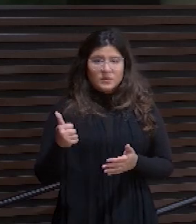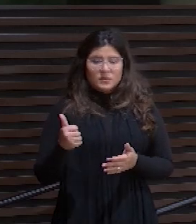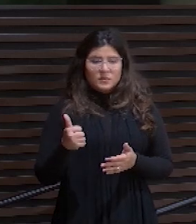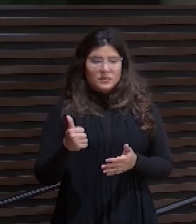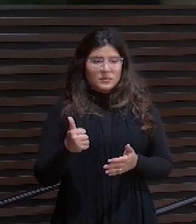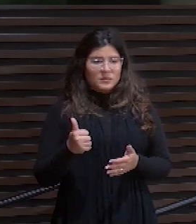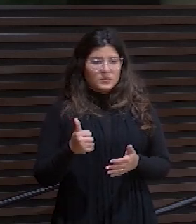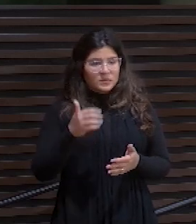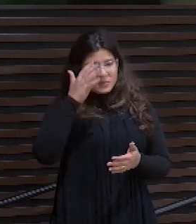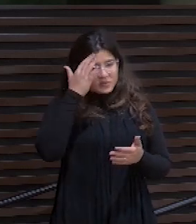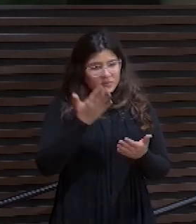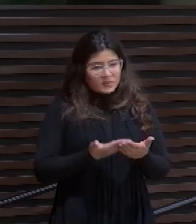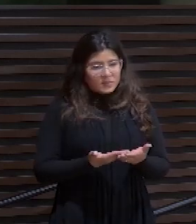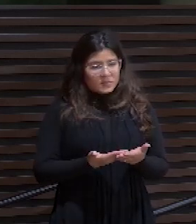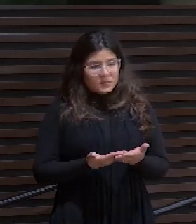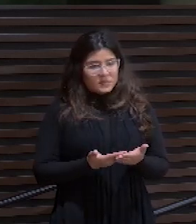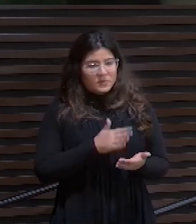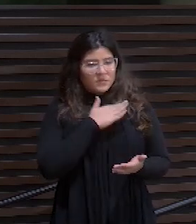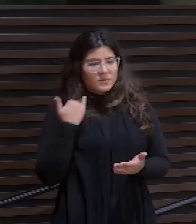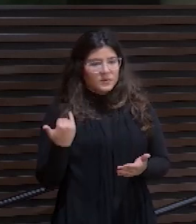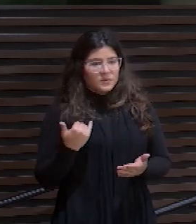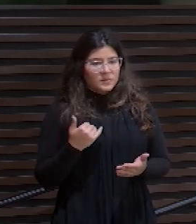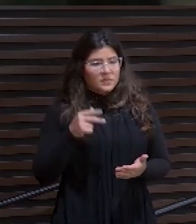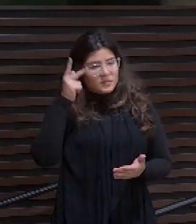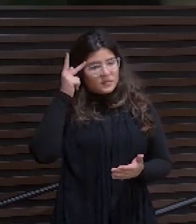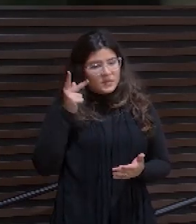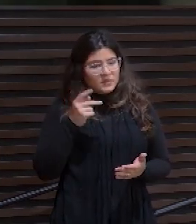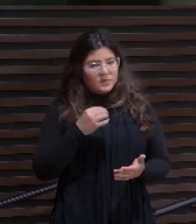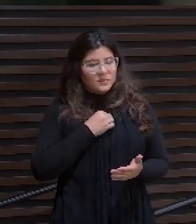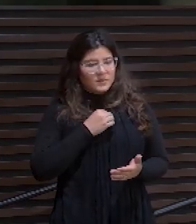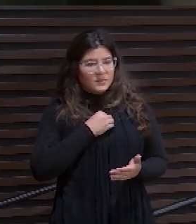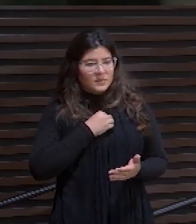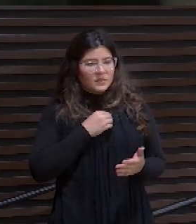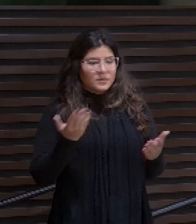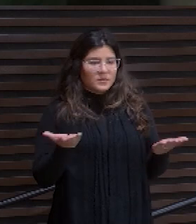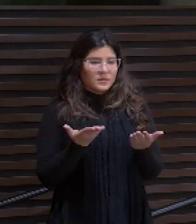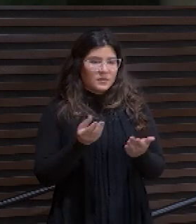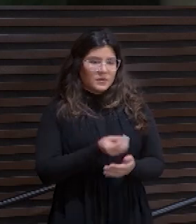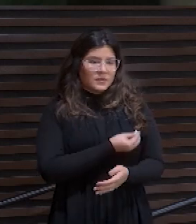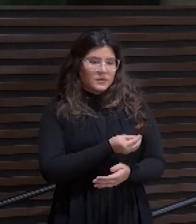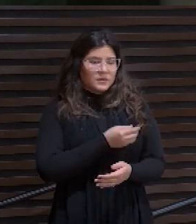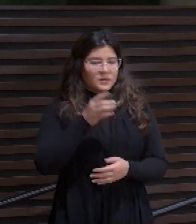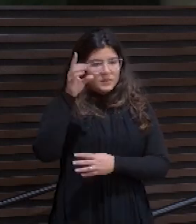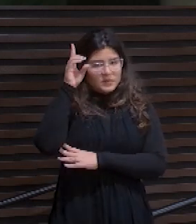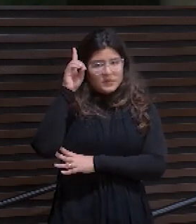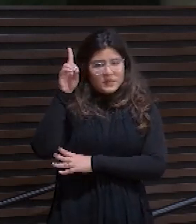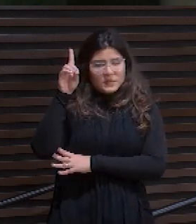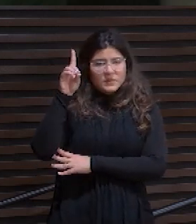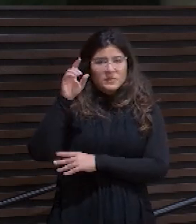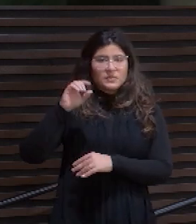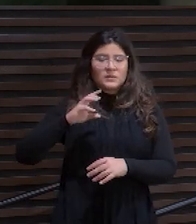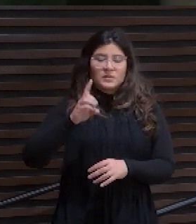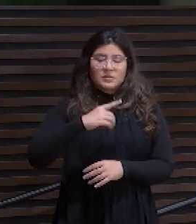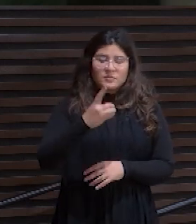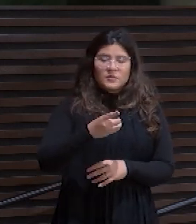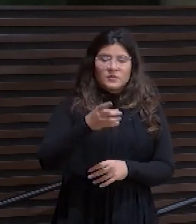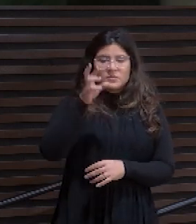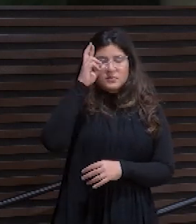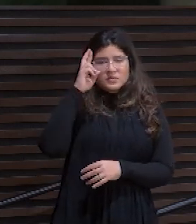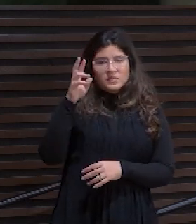e vivos para Deus. David Kuykendall, ele diz que depois que o Senhor revelou para ele essas